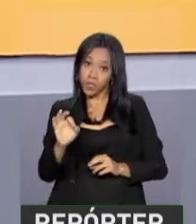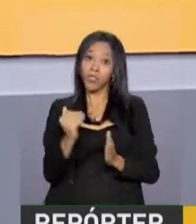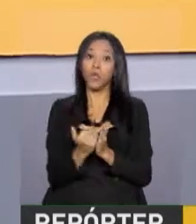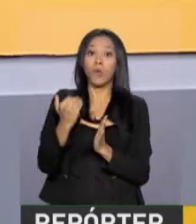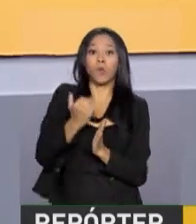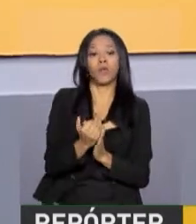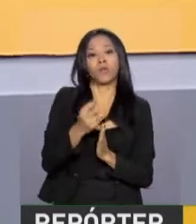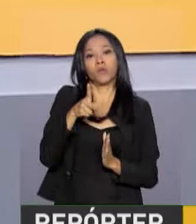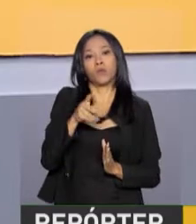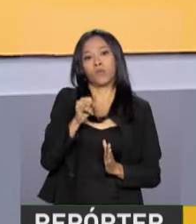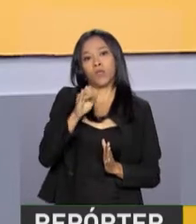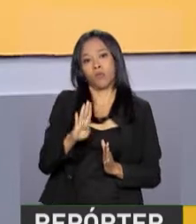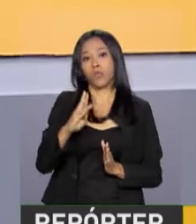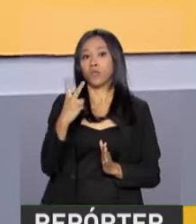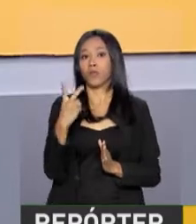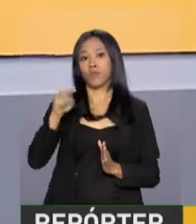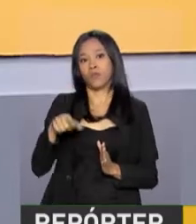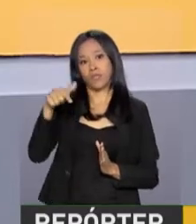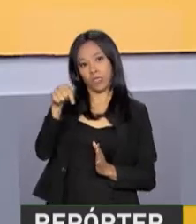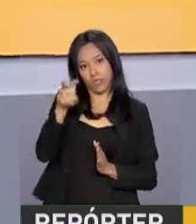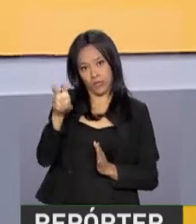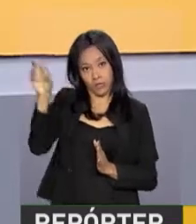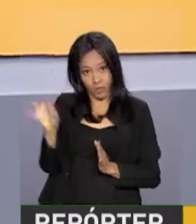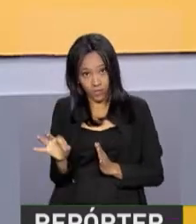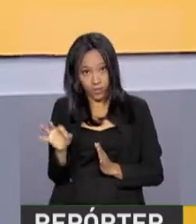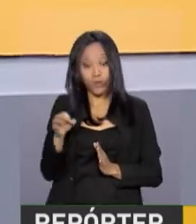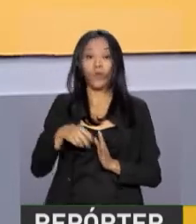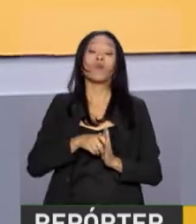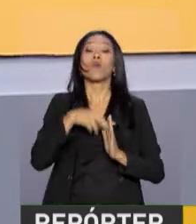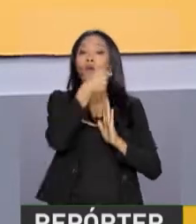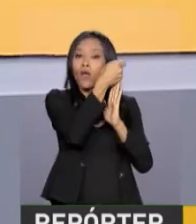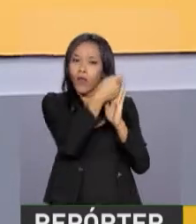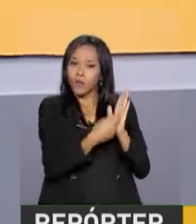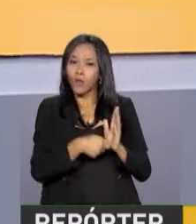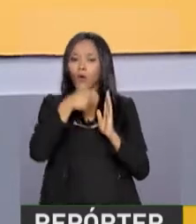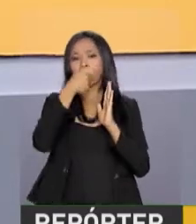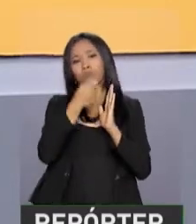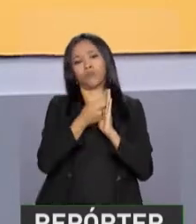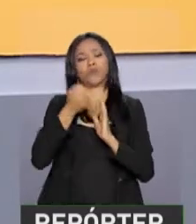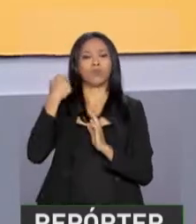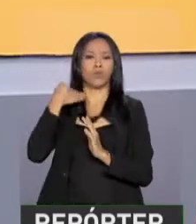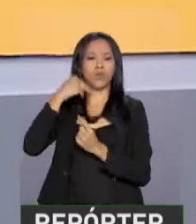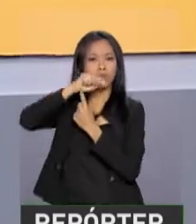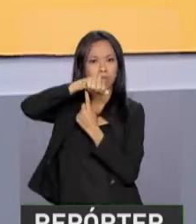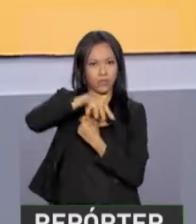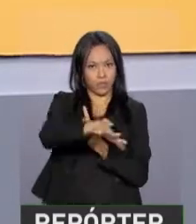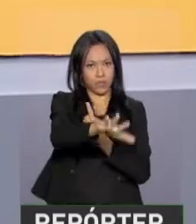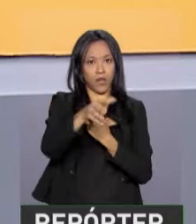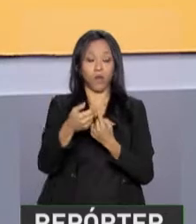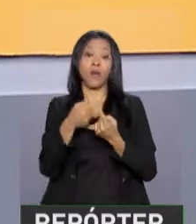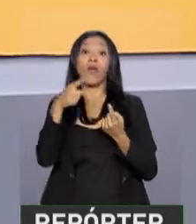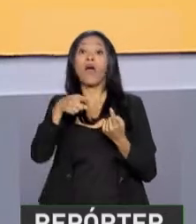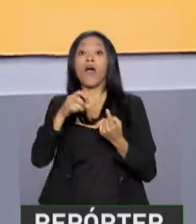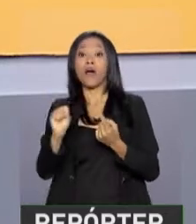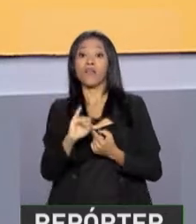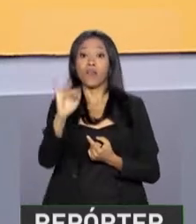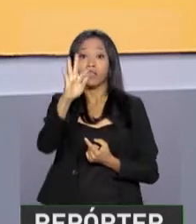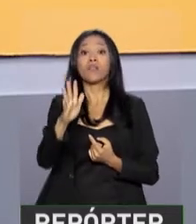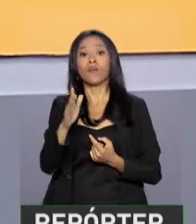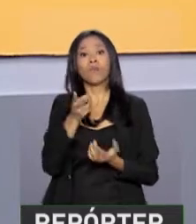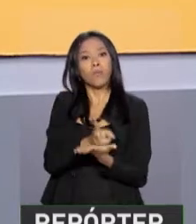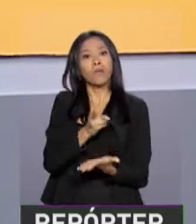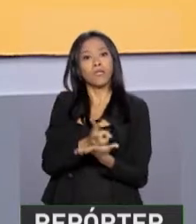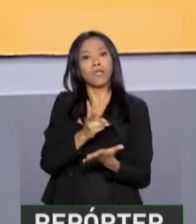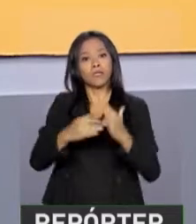de 2,75 por cento segundo o boletim focus divulgado hoje pelo banco central a inflação permanece abaixo do centro da meta